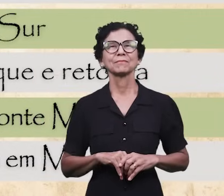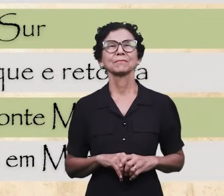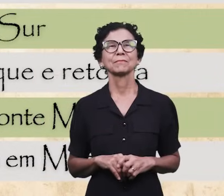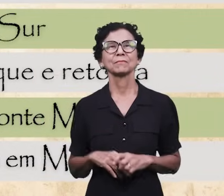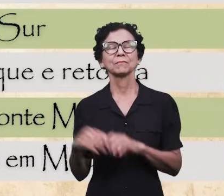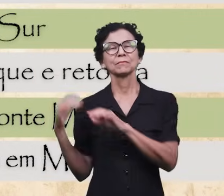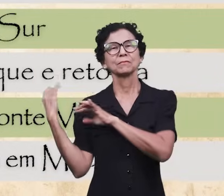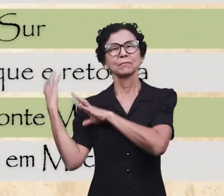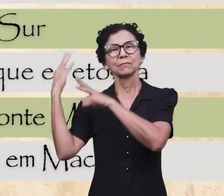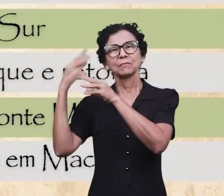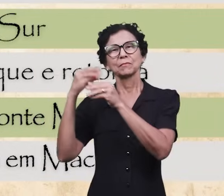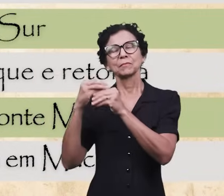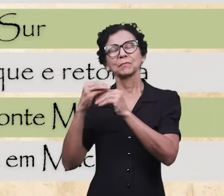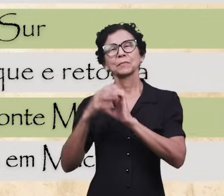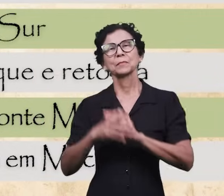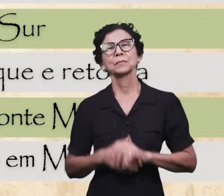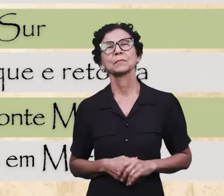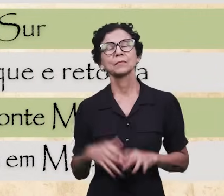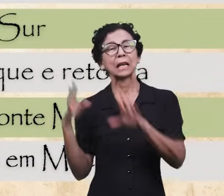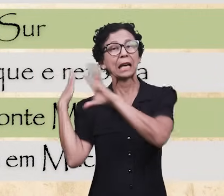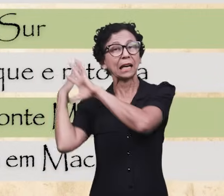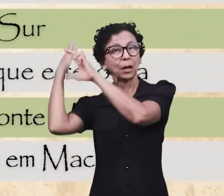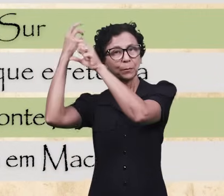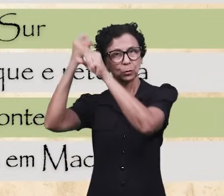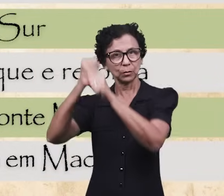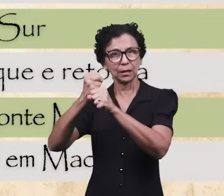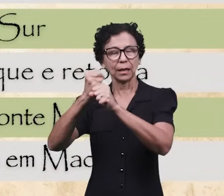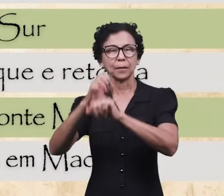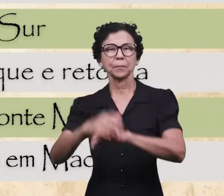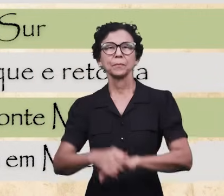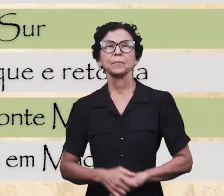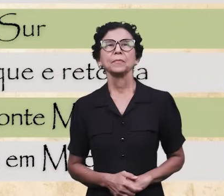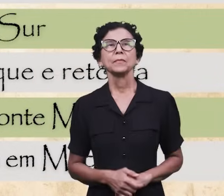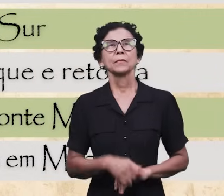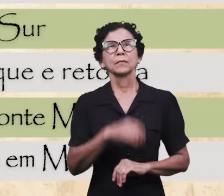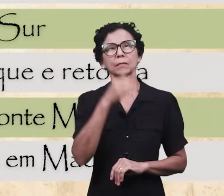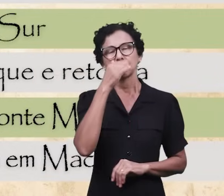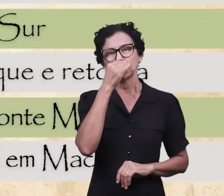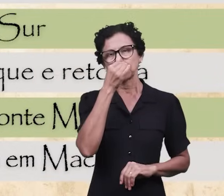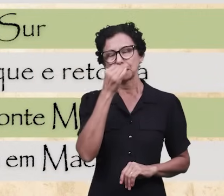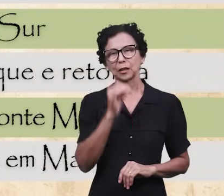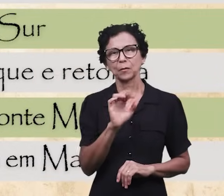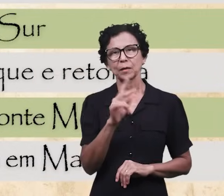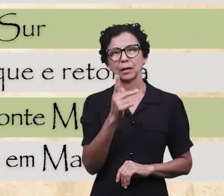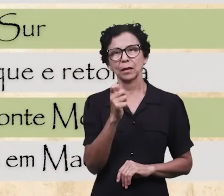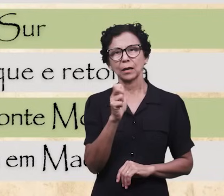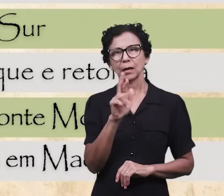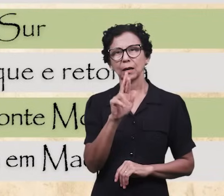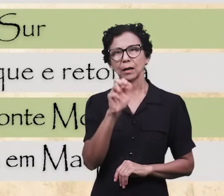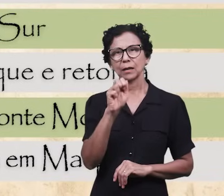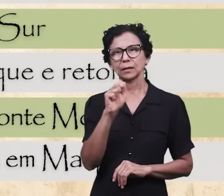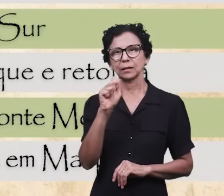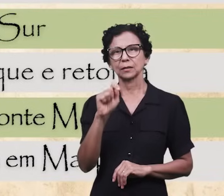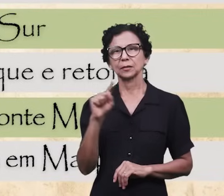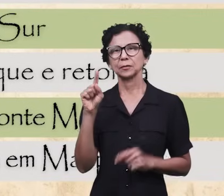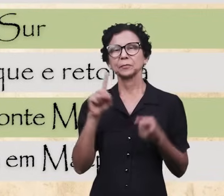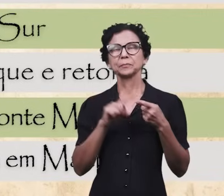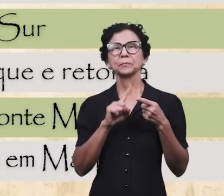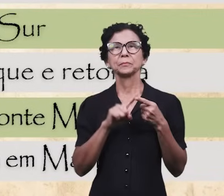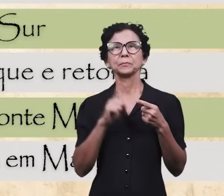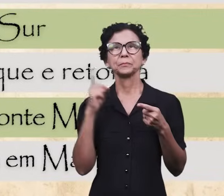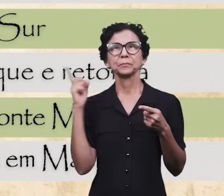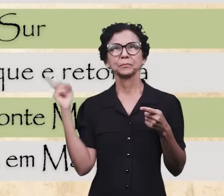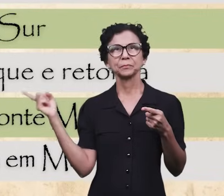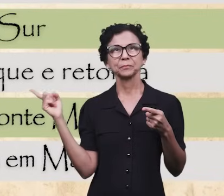então de Harã, entrando já em terra cananeia. Nós temos Siquém,